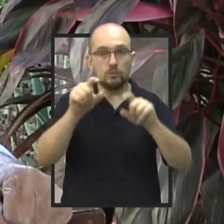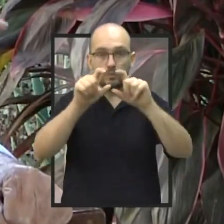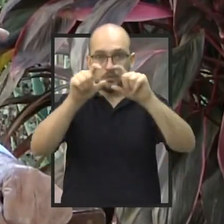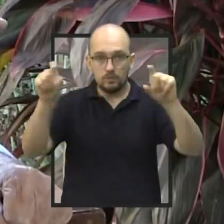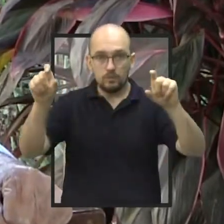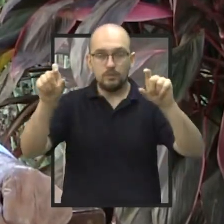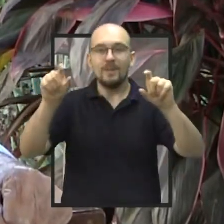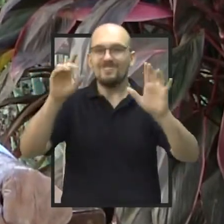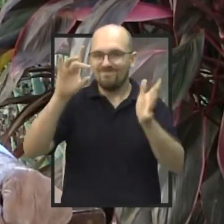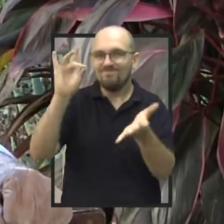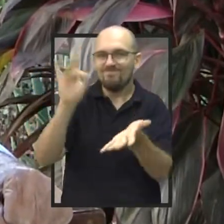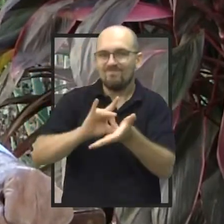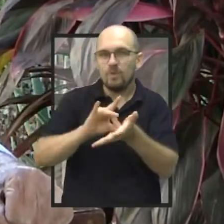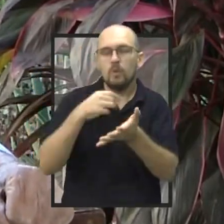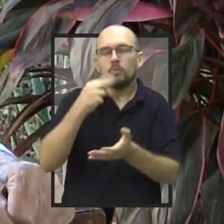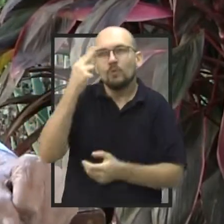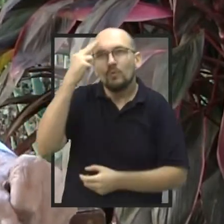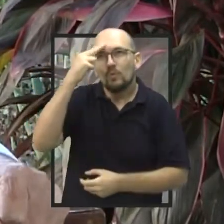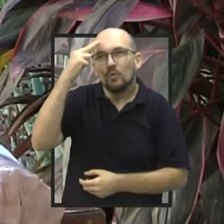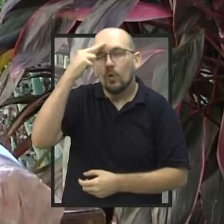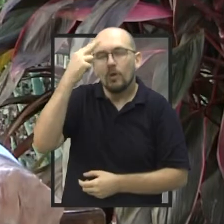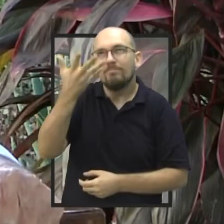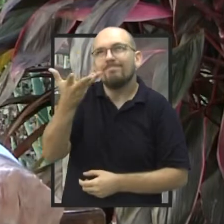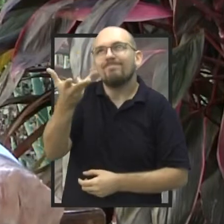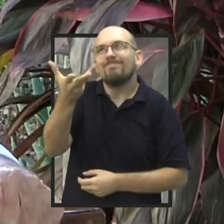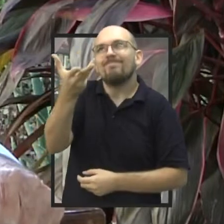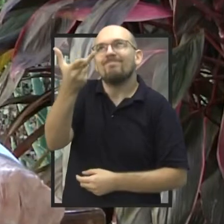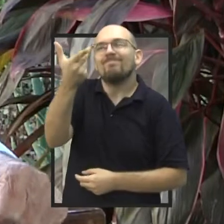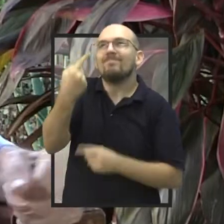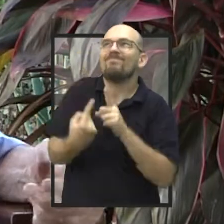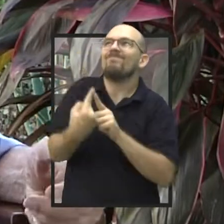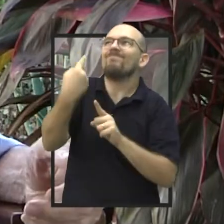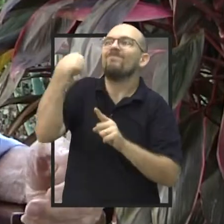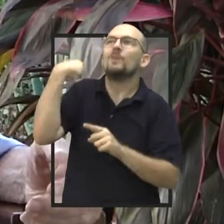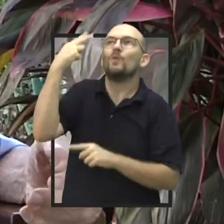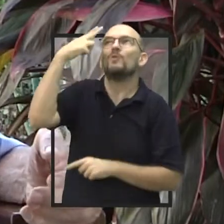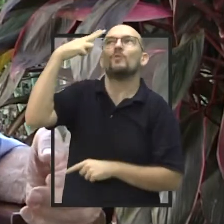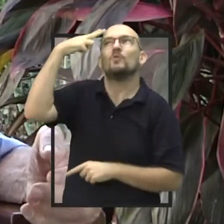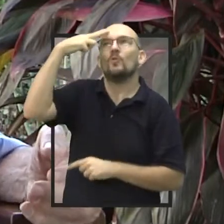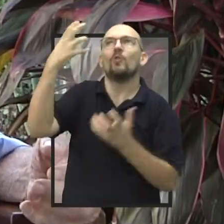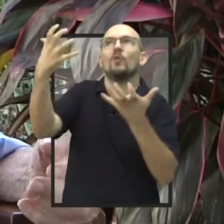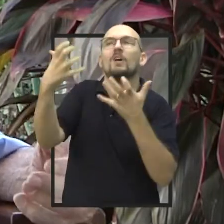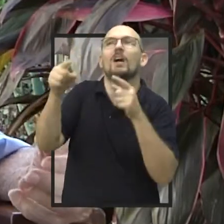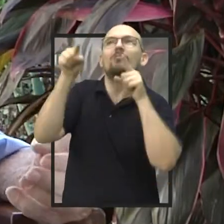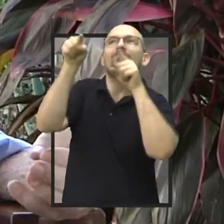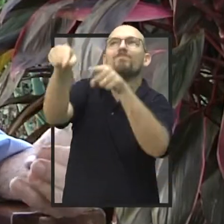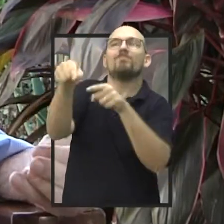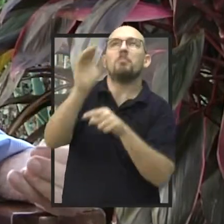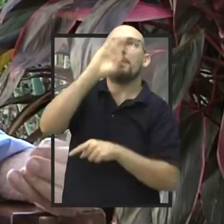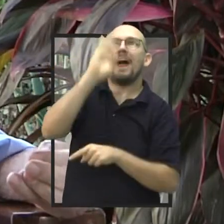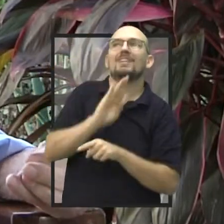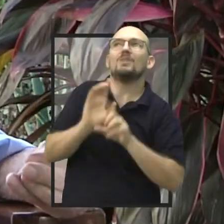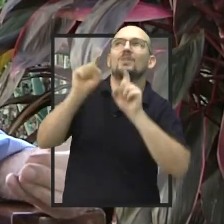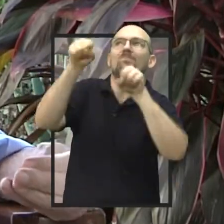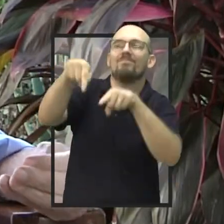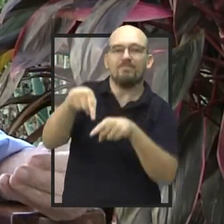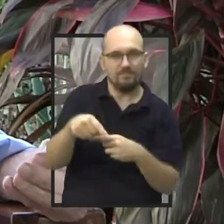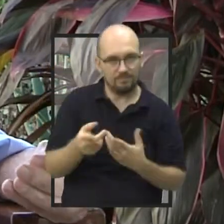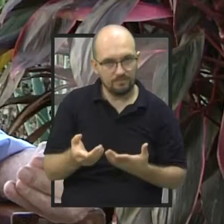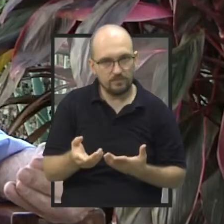de um sonho maravilhoso que eu tive. Eu sempre mantive